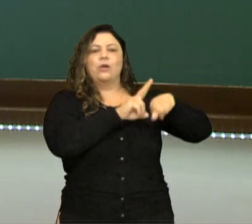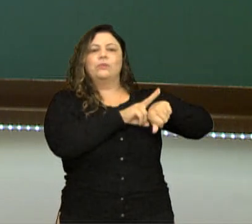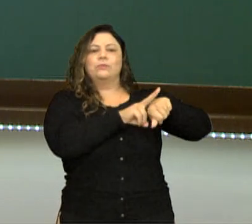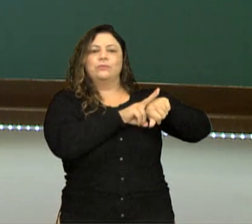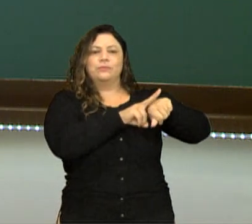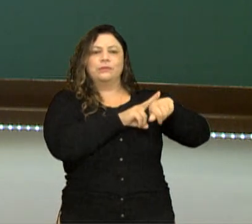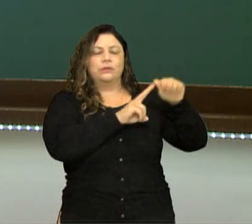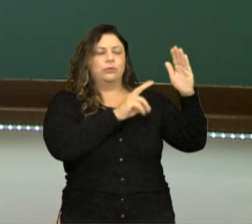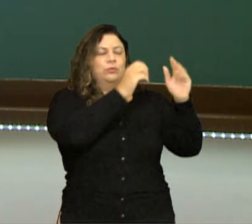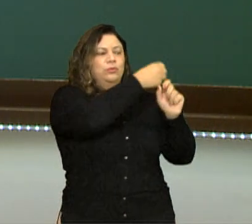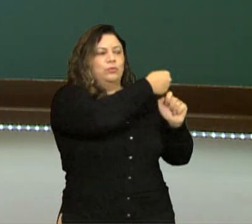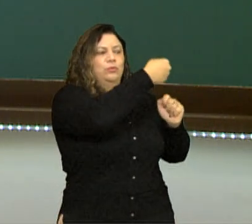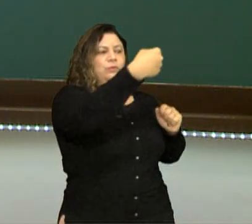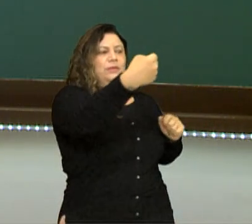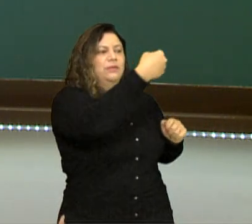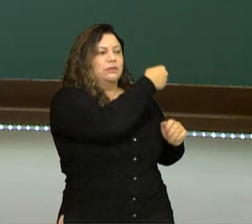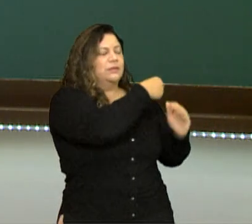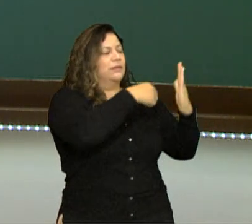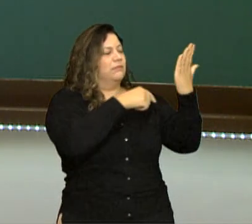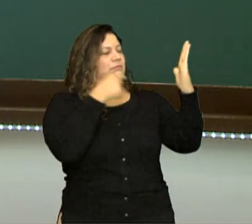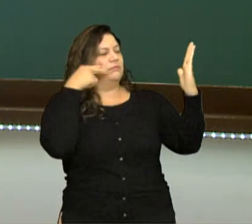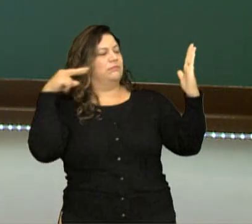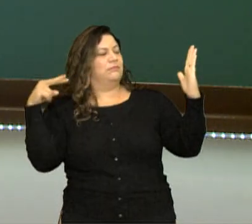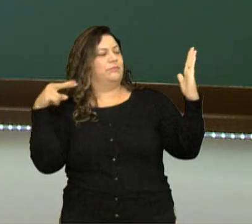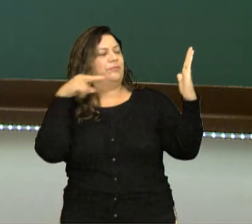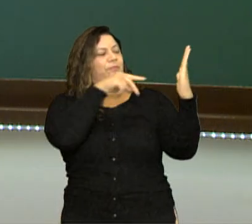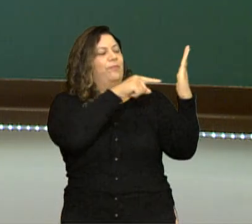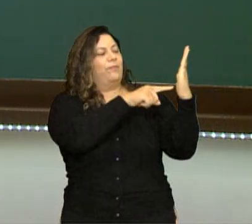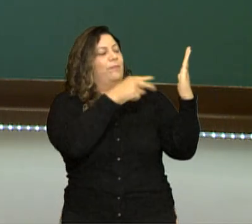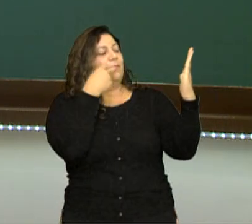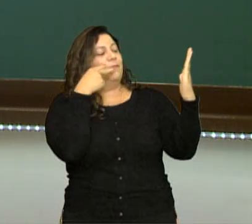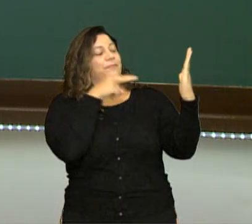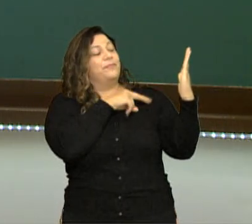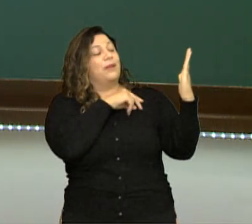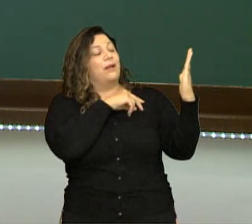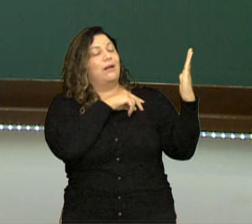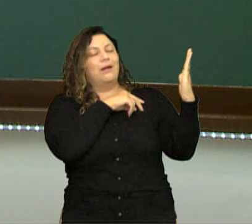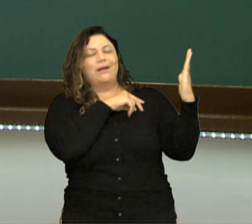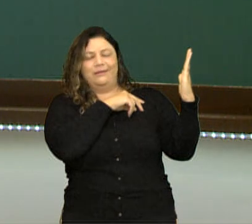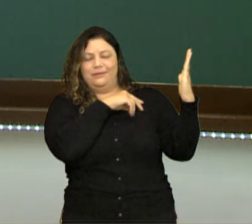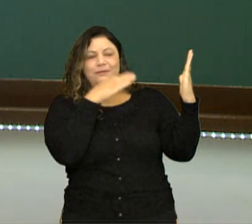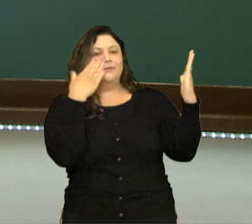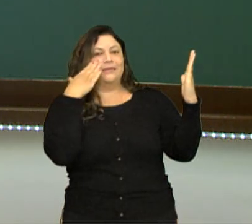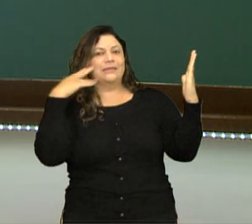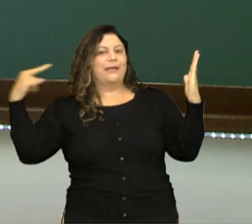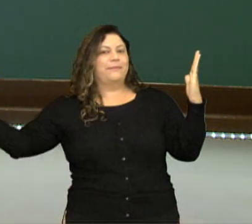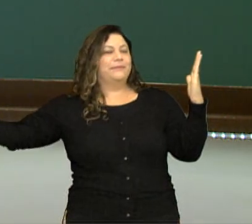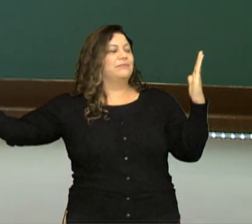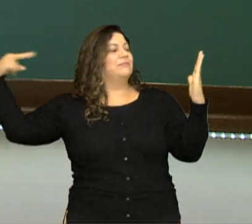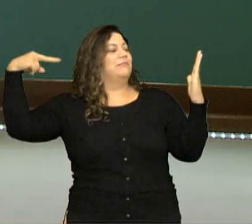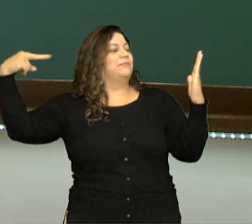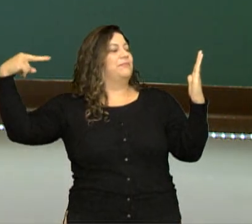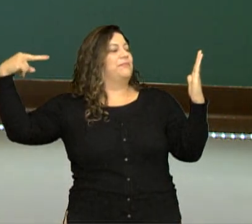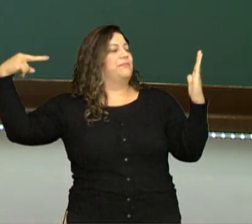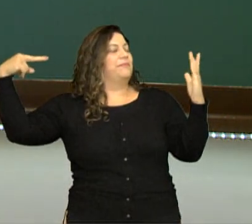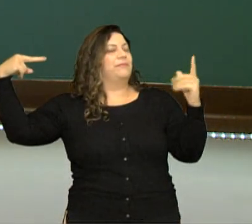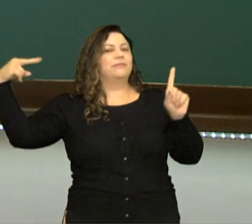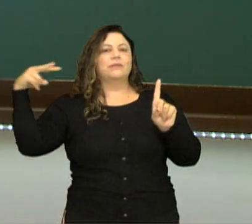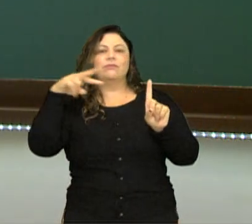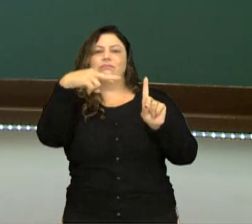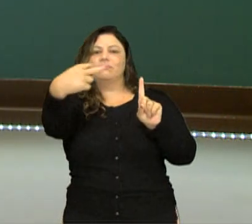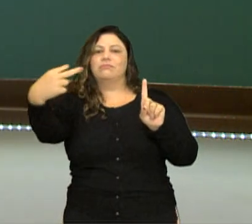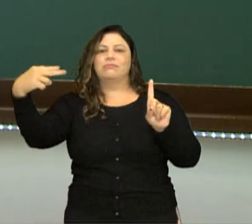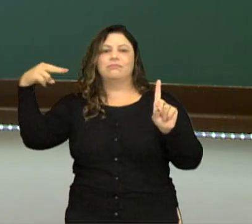Essa pessoa olha também para a janela. E você sabe que ela está te olhando, sim ou não? Você sabe que ela está te